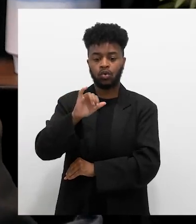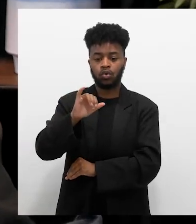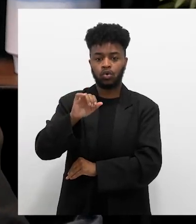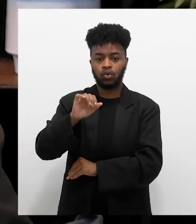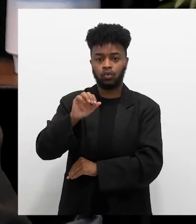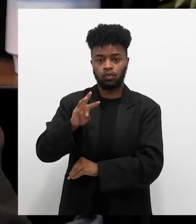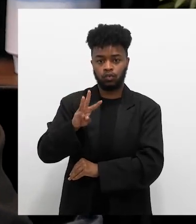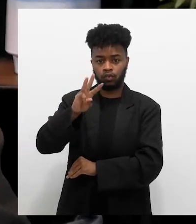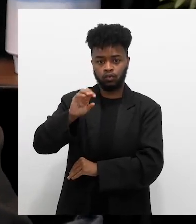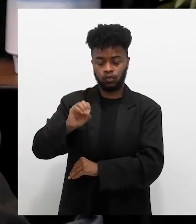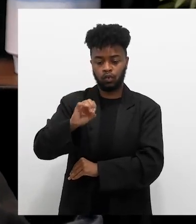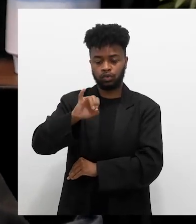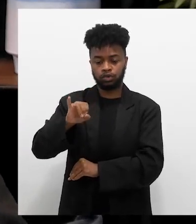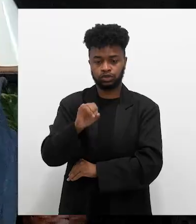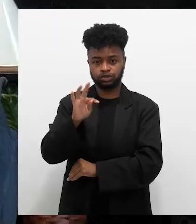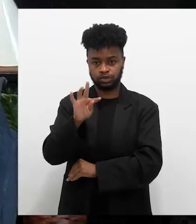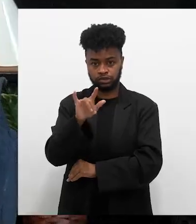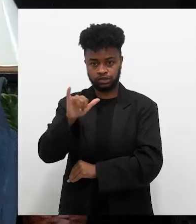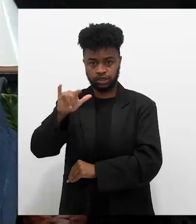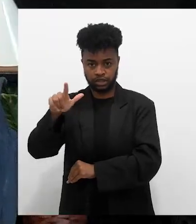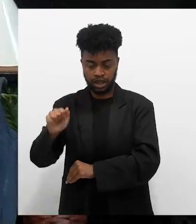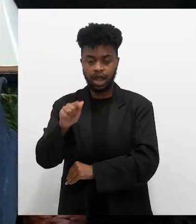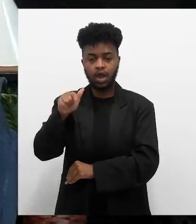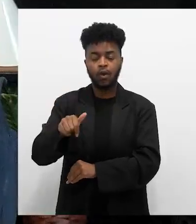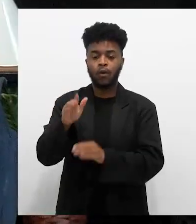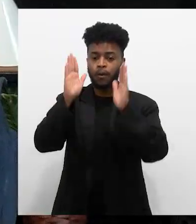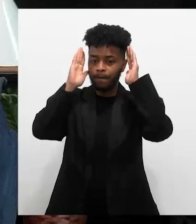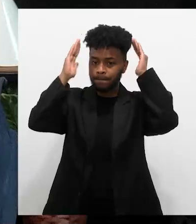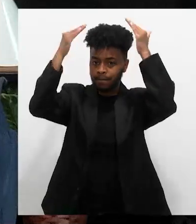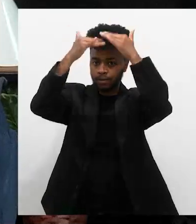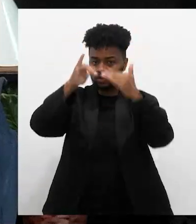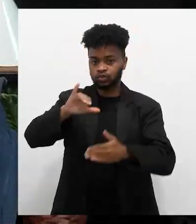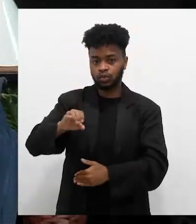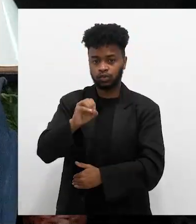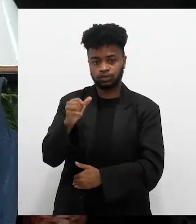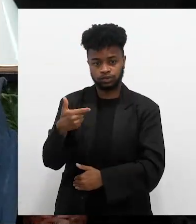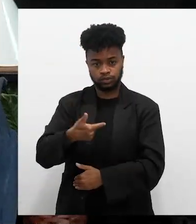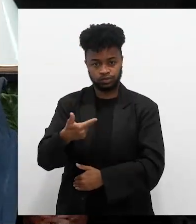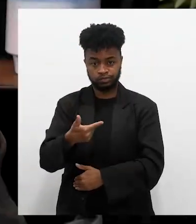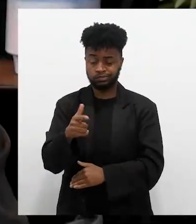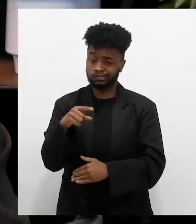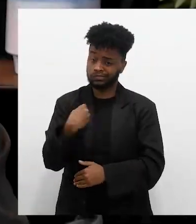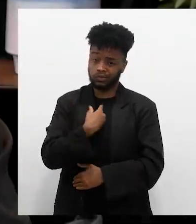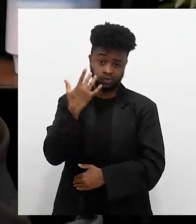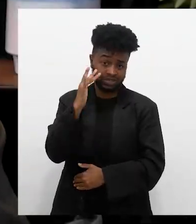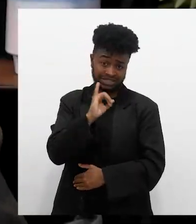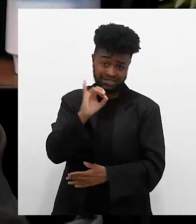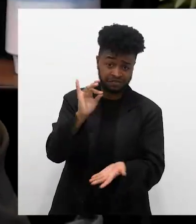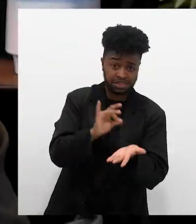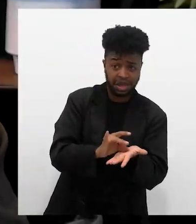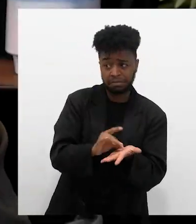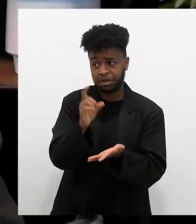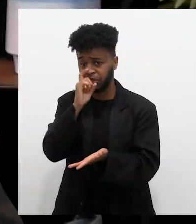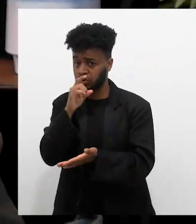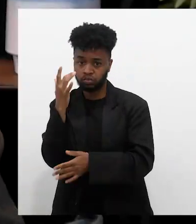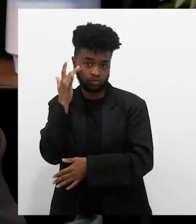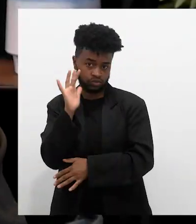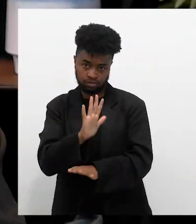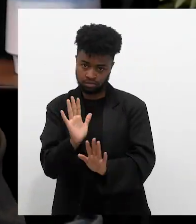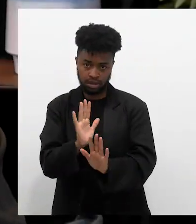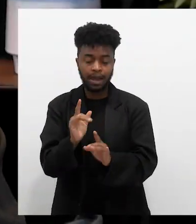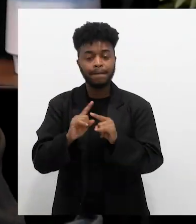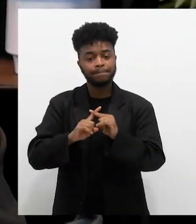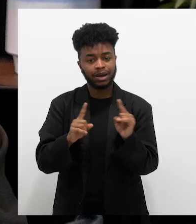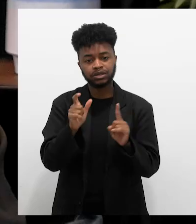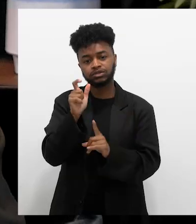São João Paulo II, Papa João Paulo II. Se é verdade, se é fake news, não temos como saber. Mas que ele era